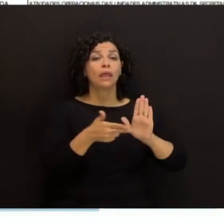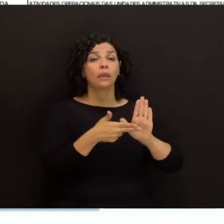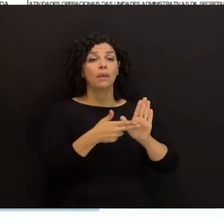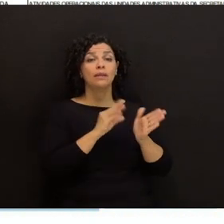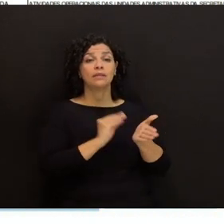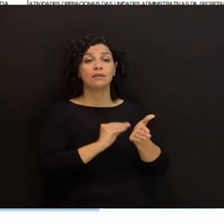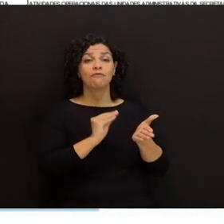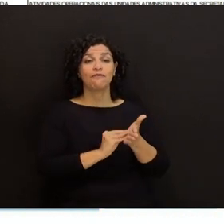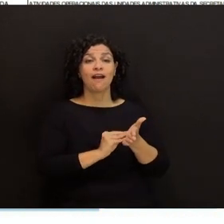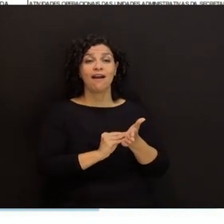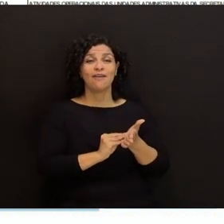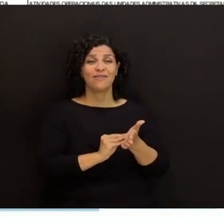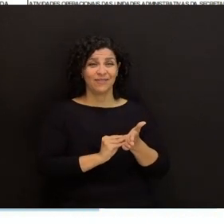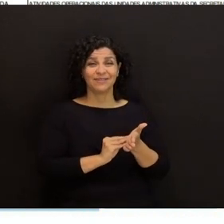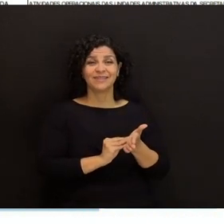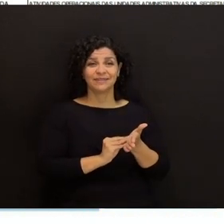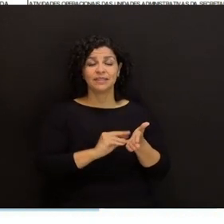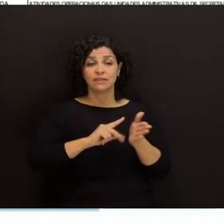pendentes